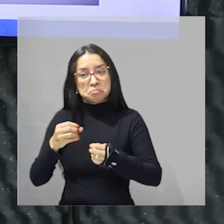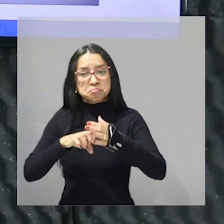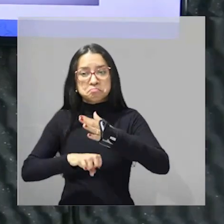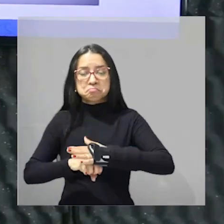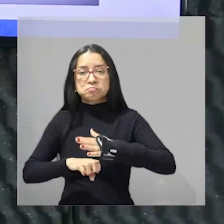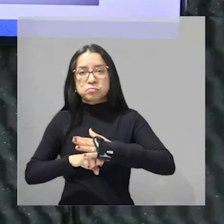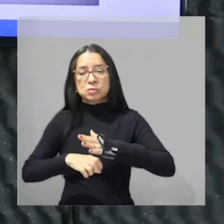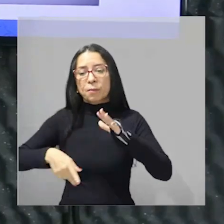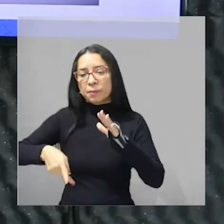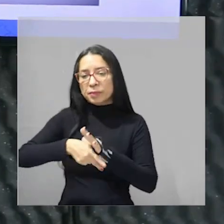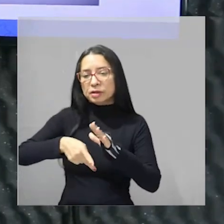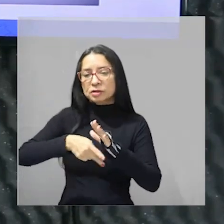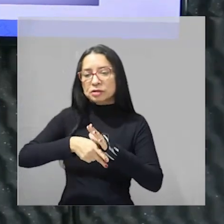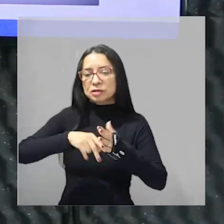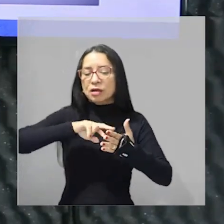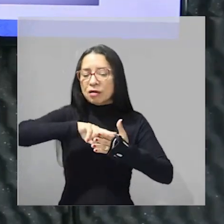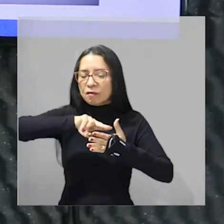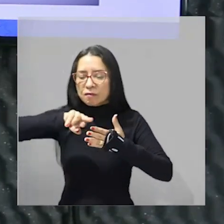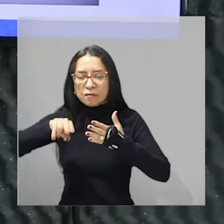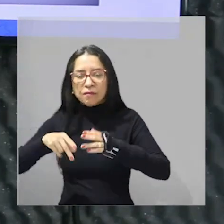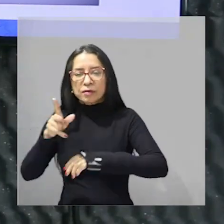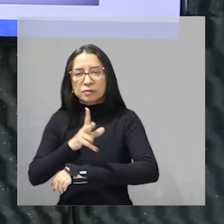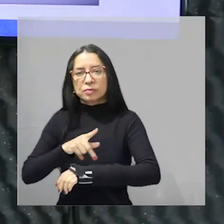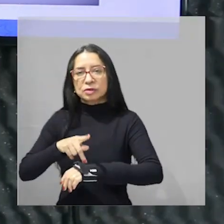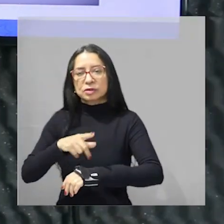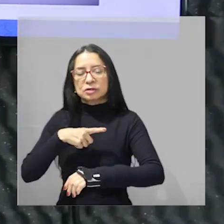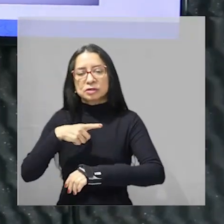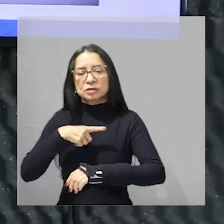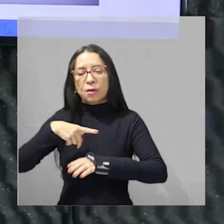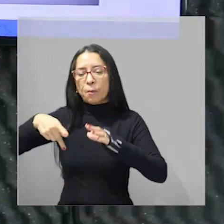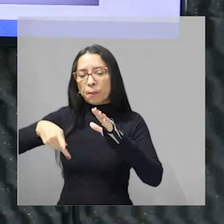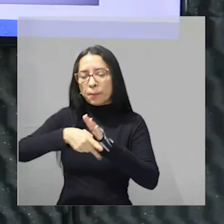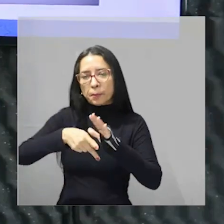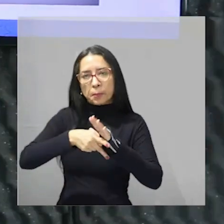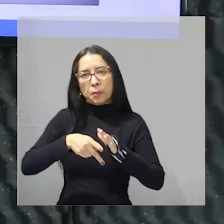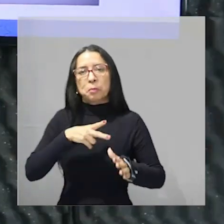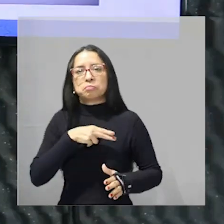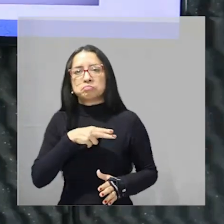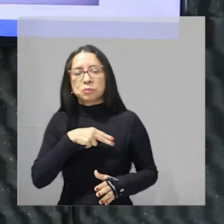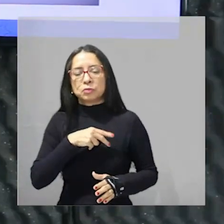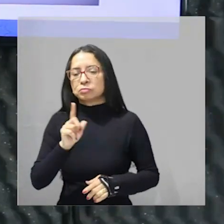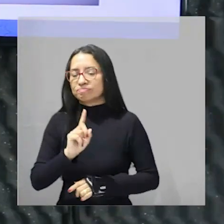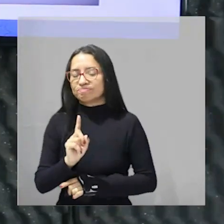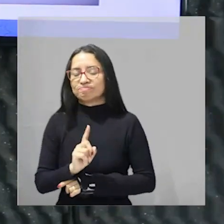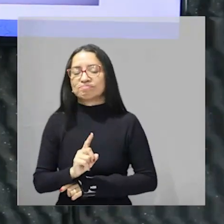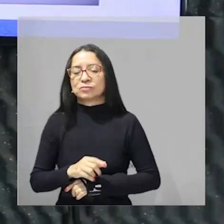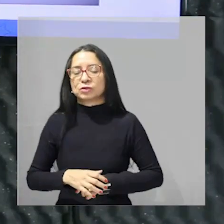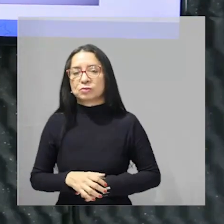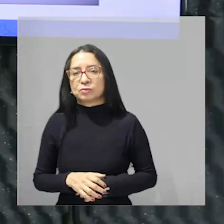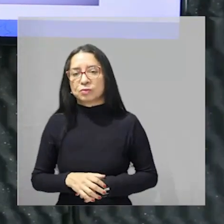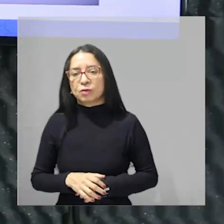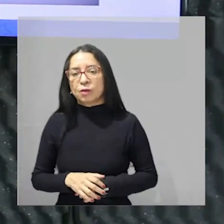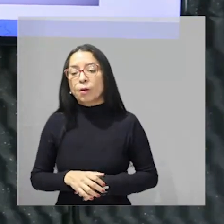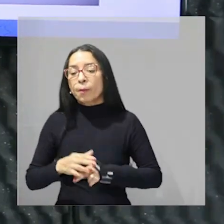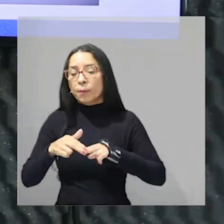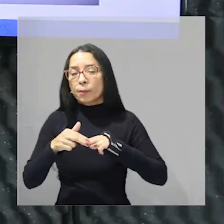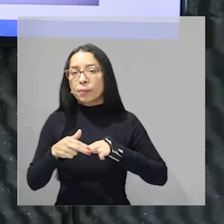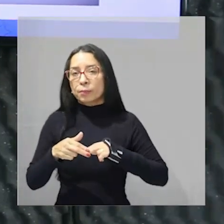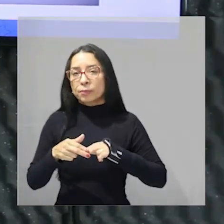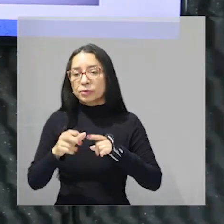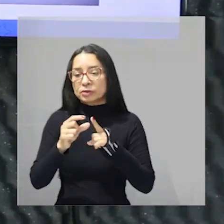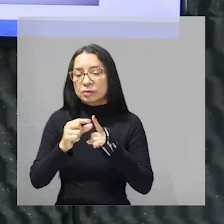empresas pertencessem a vários países, tivessem vários donos, e não são, tá certo? Por isso o termo mais adequado é